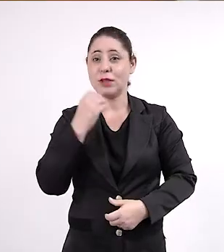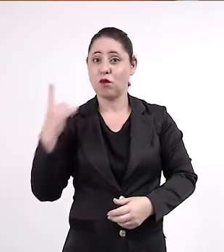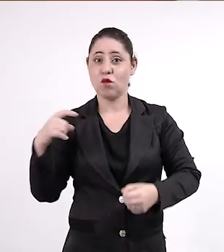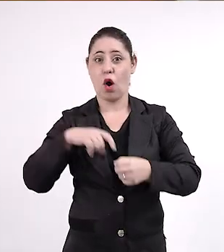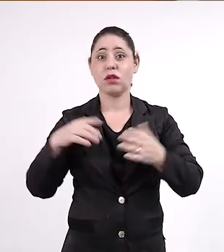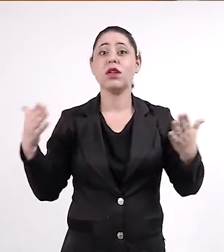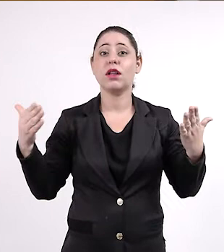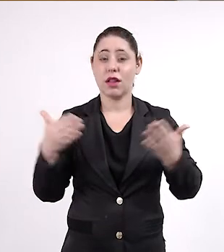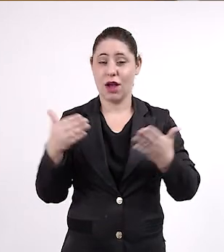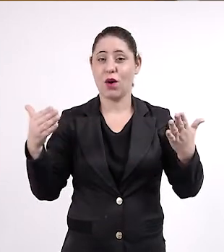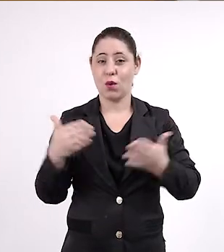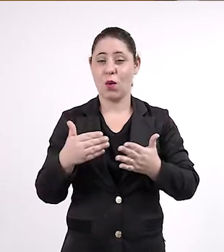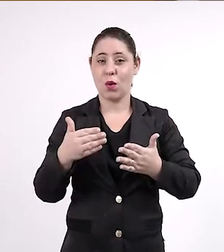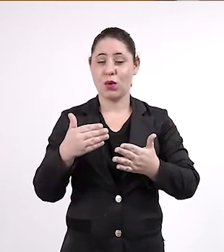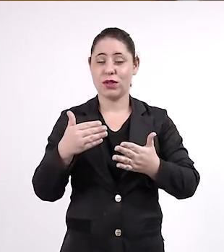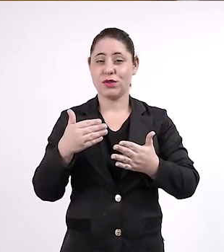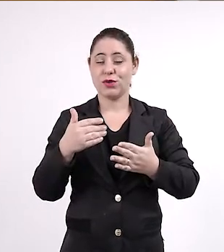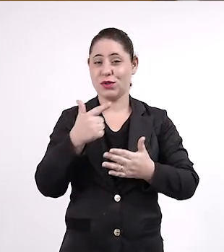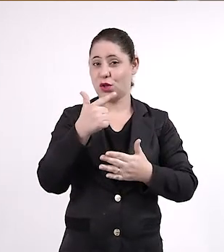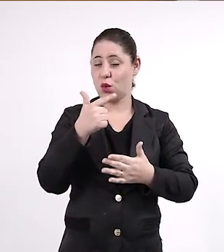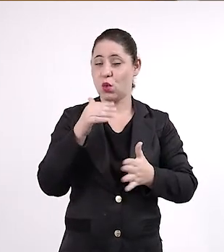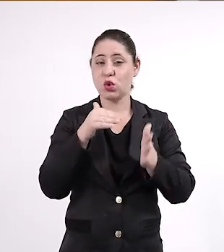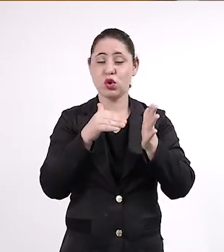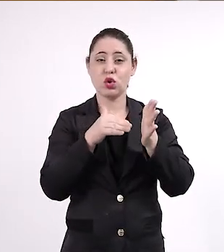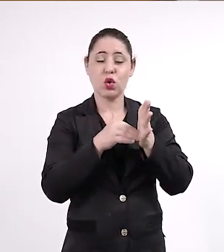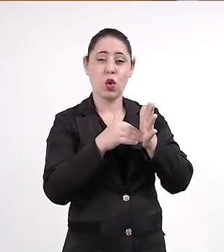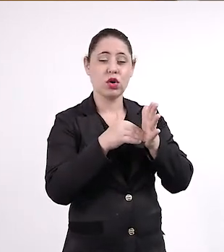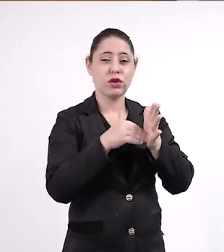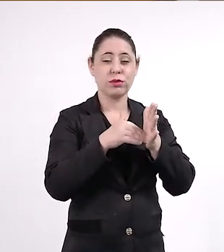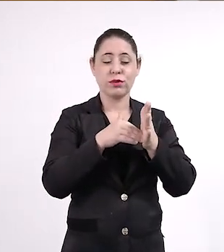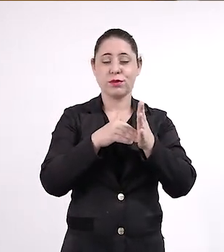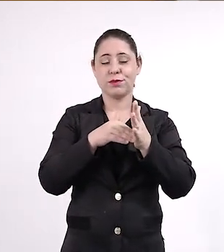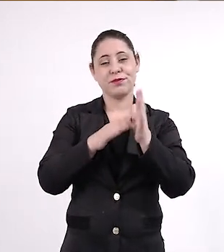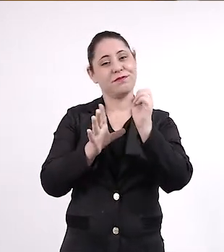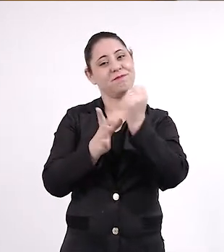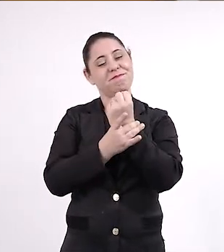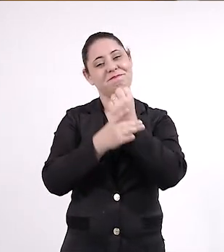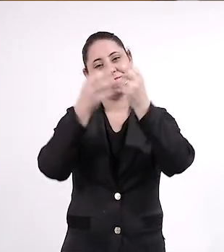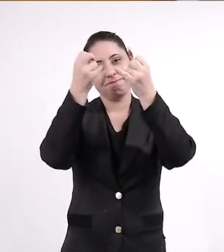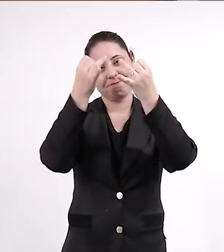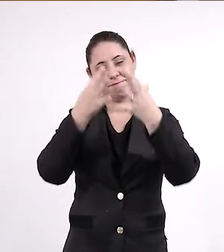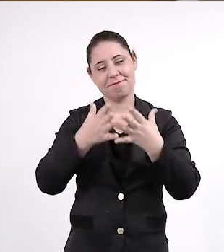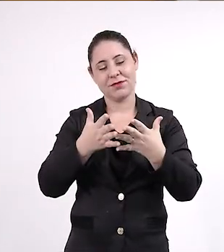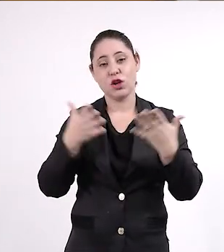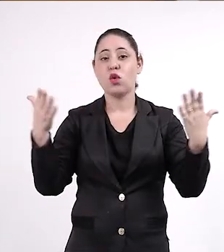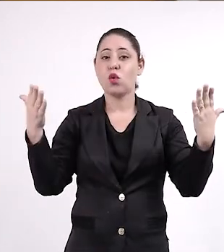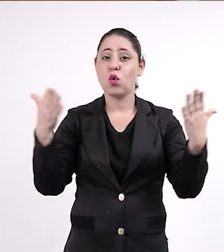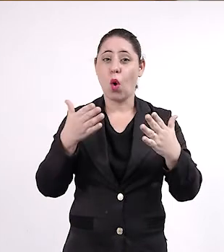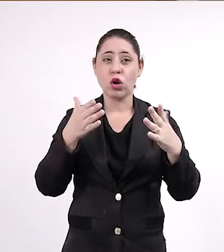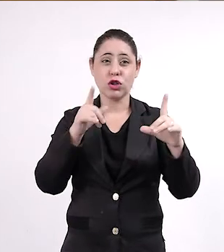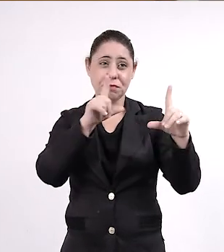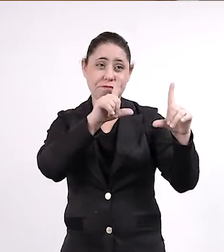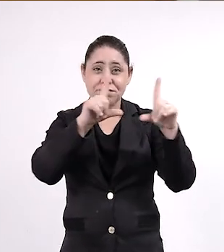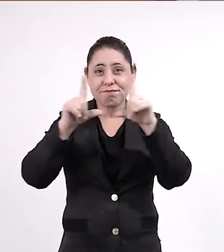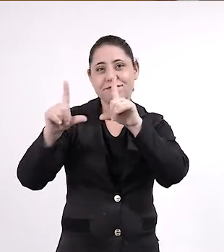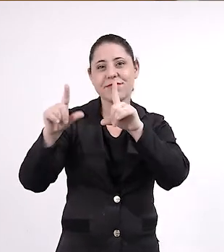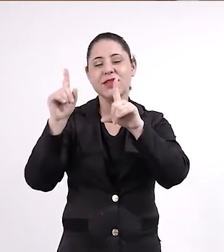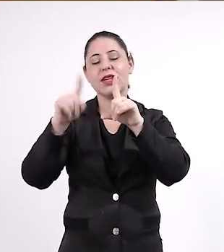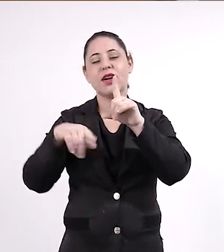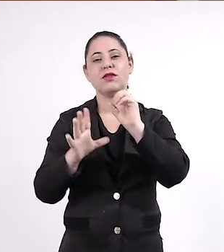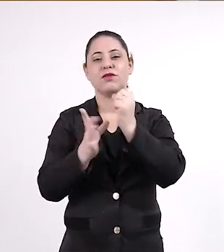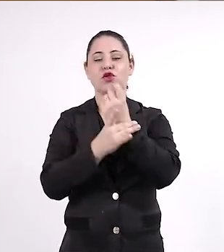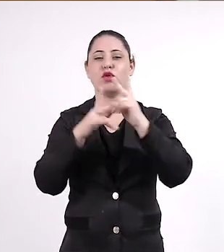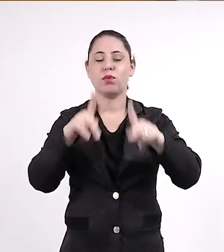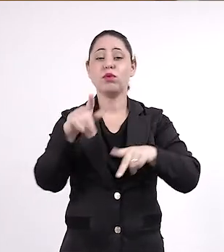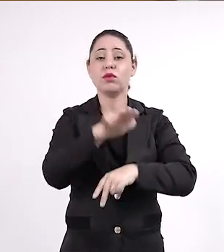Pois bem, voltando agora no nosso segundo e último bloco do Defensoria Explica. Quem está dividindo hoje a tela comigo é